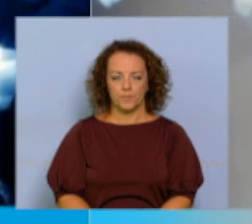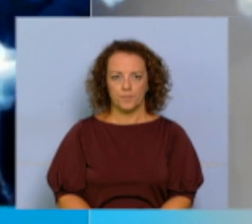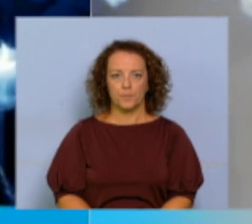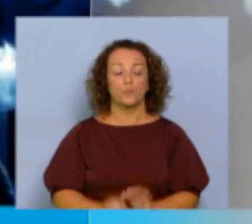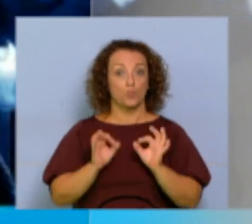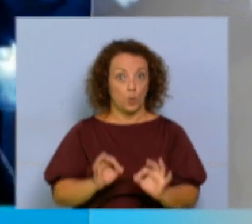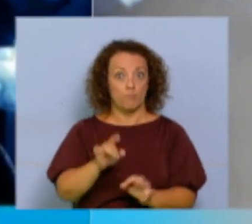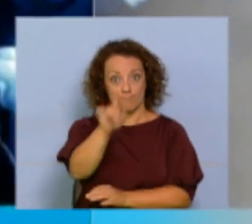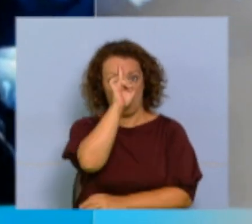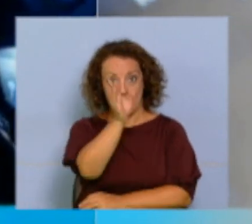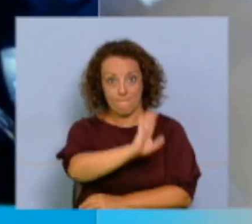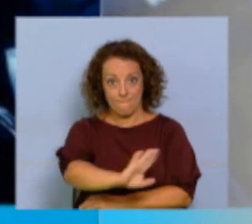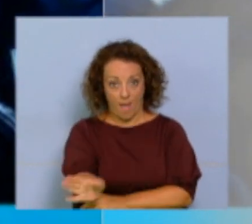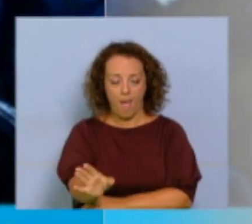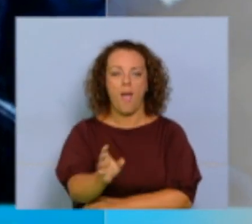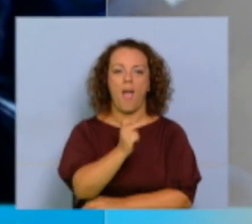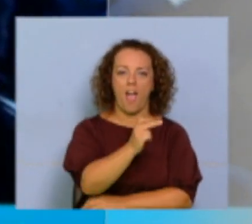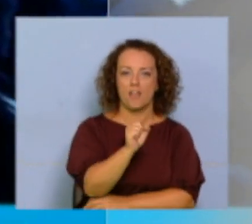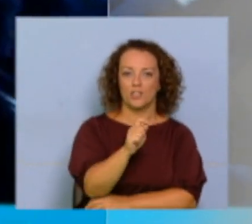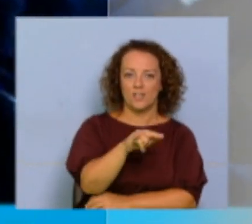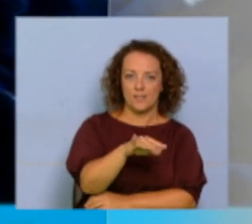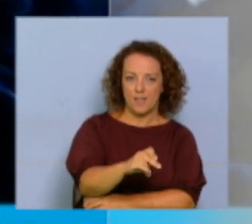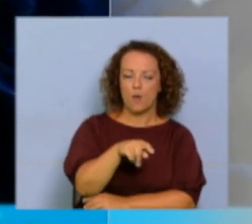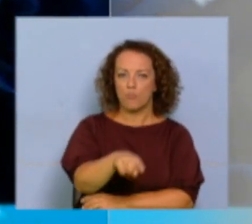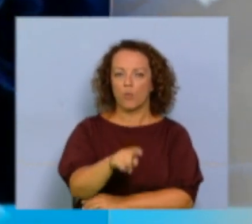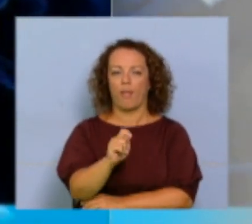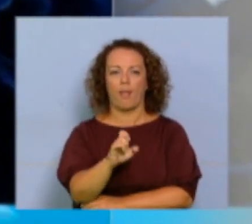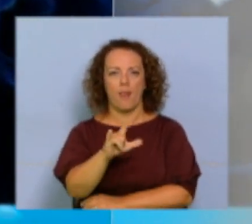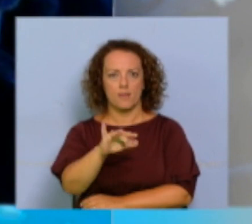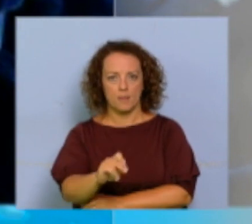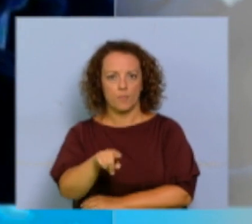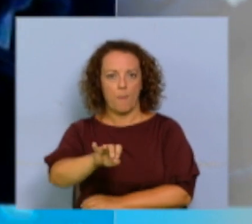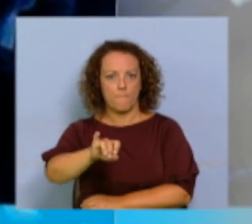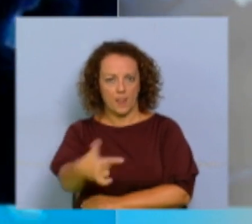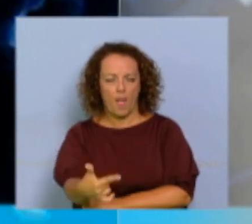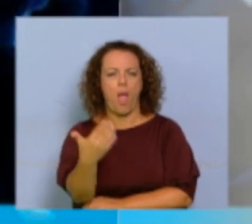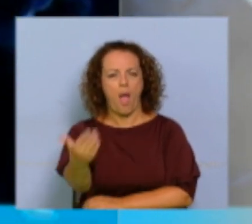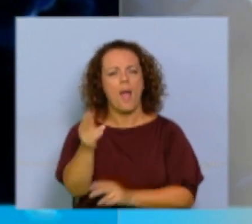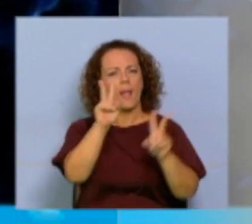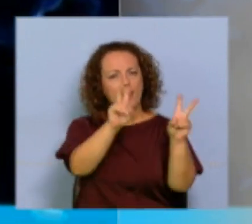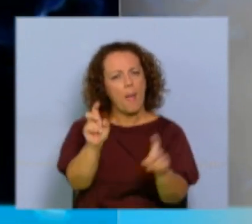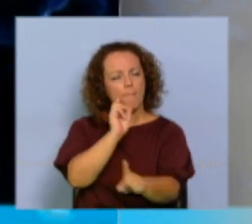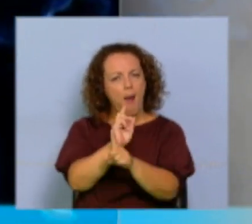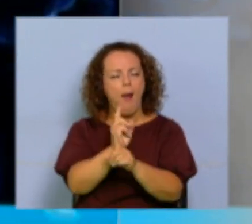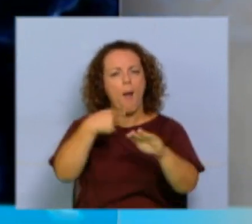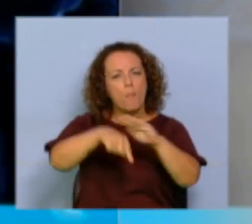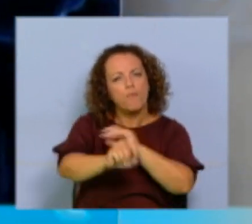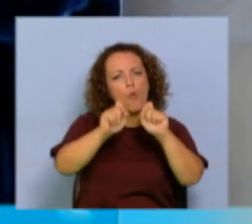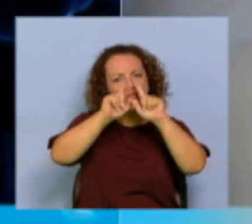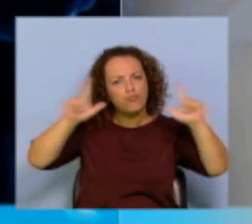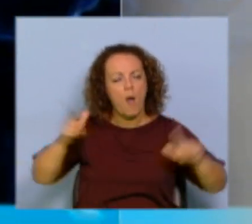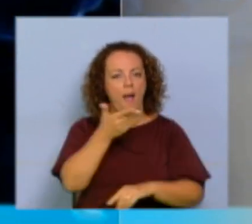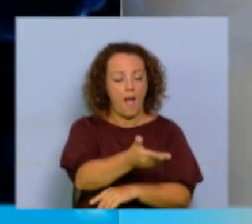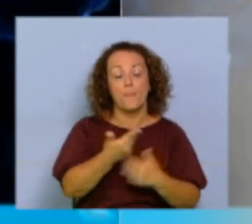Já sabe que é em agência.eclesia.pt que pode encontrar e aprofundar estes temas. Agora,